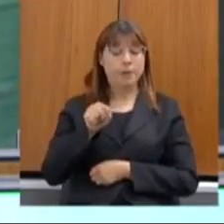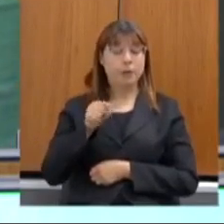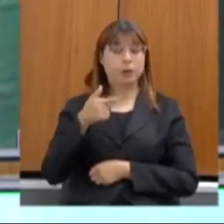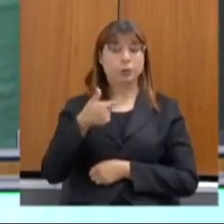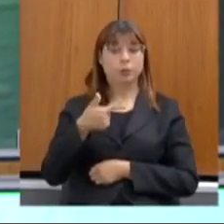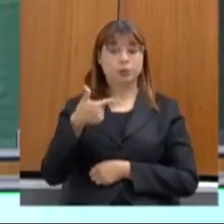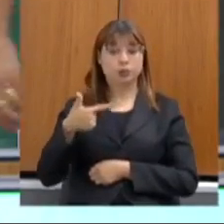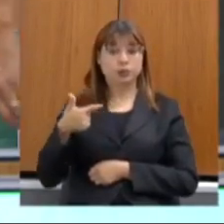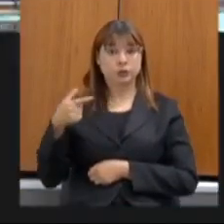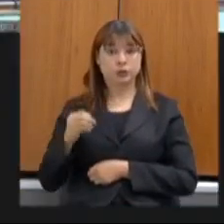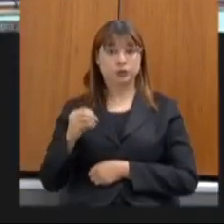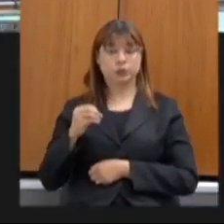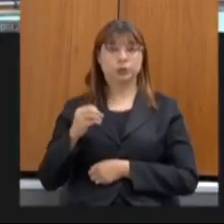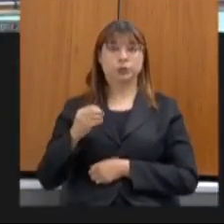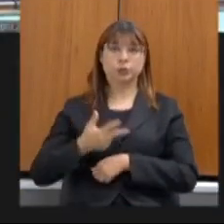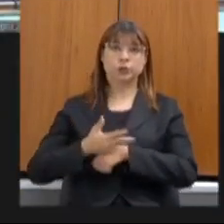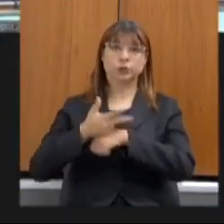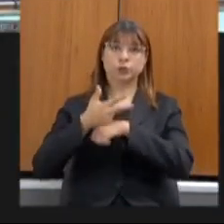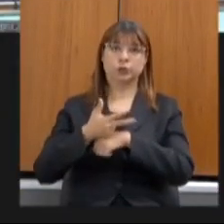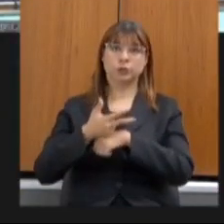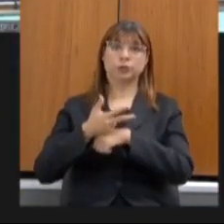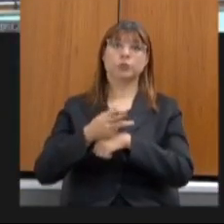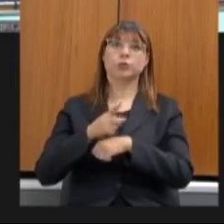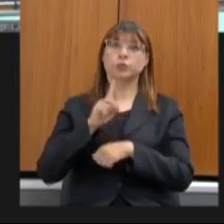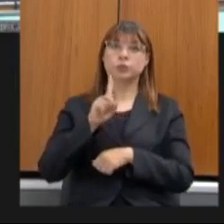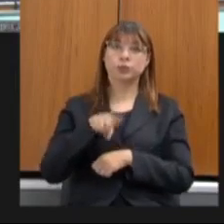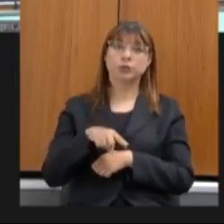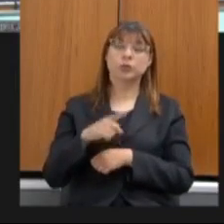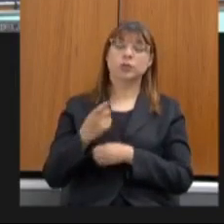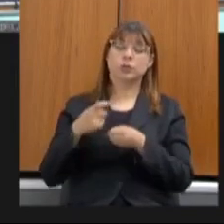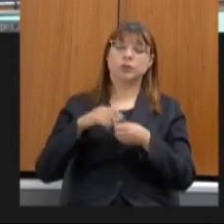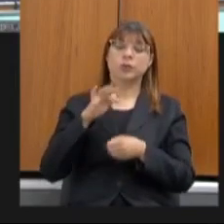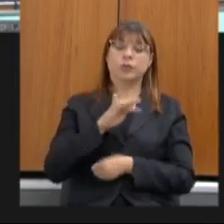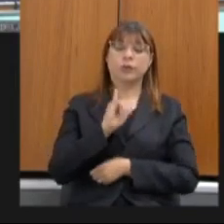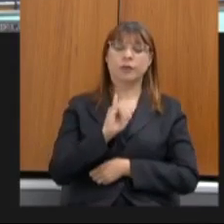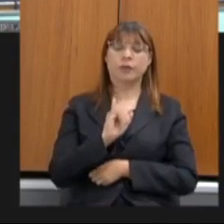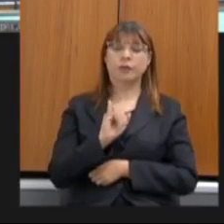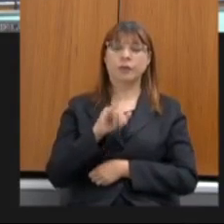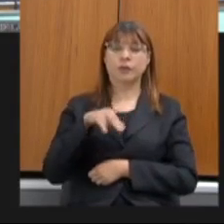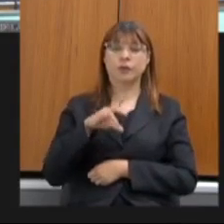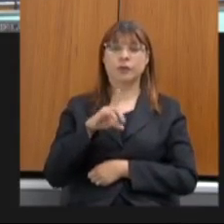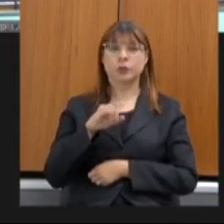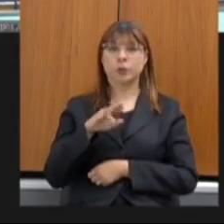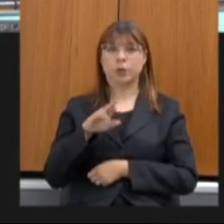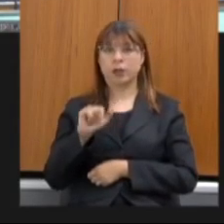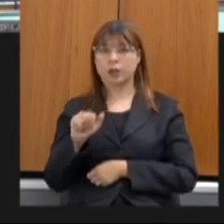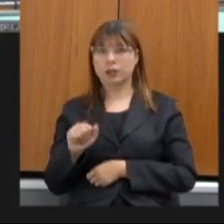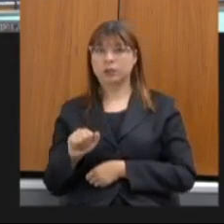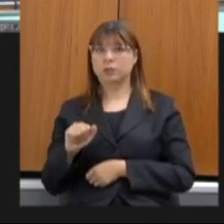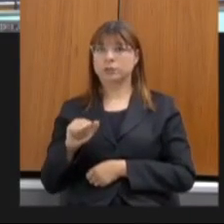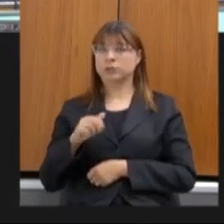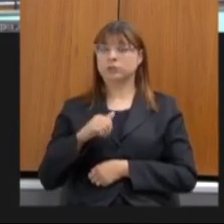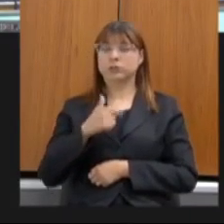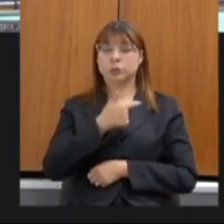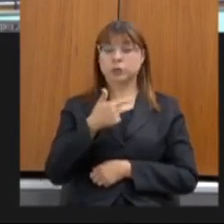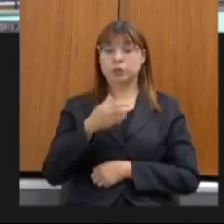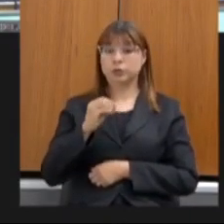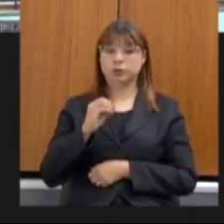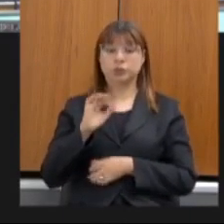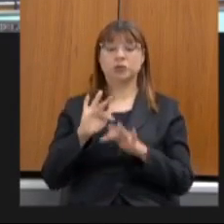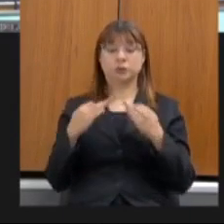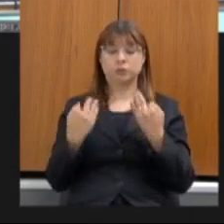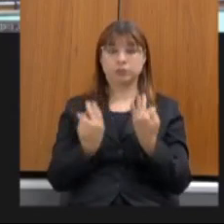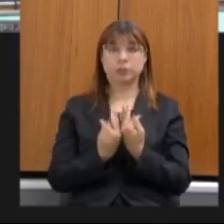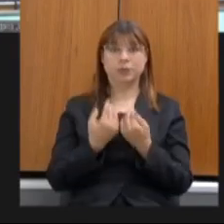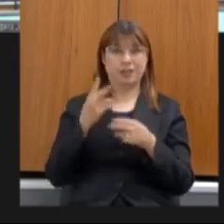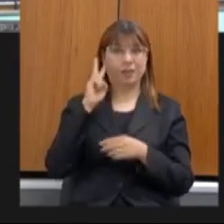1220 títulos de regularização fundiária titulamos 1220 famílias Lembrando